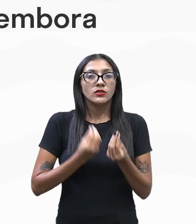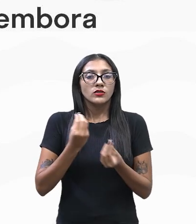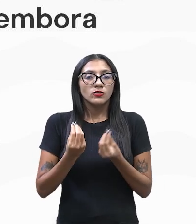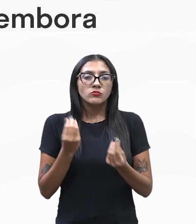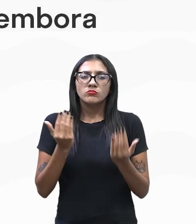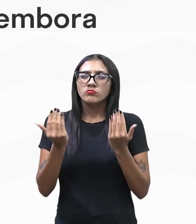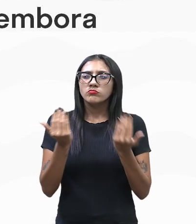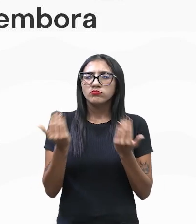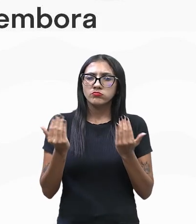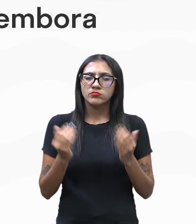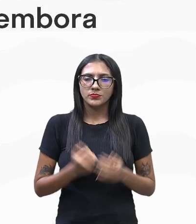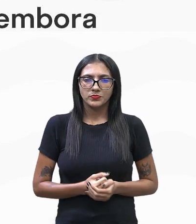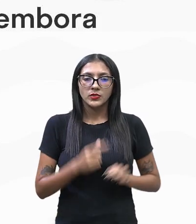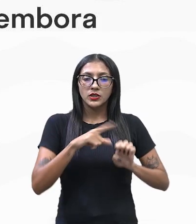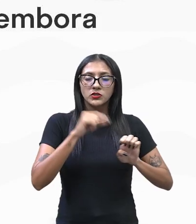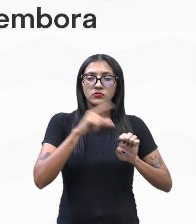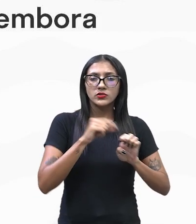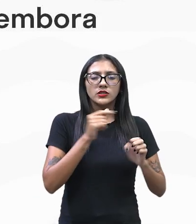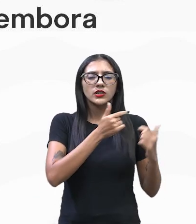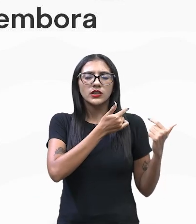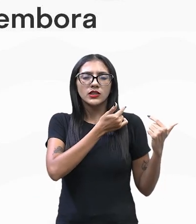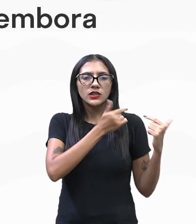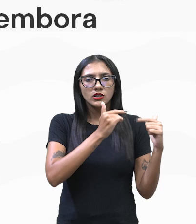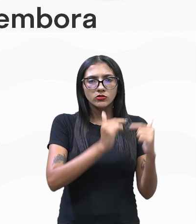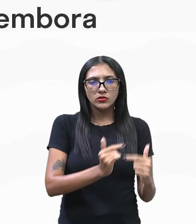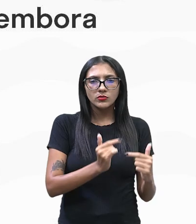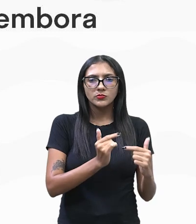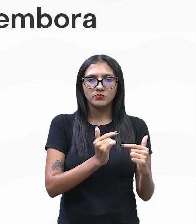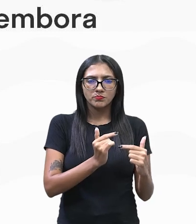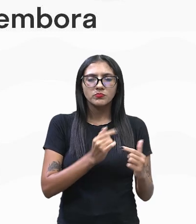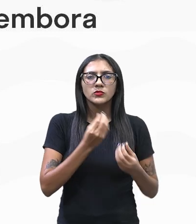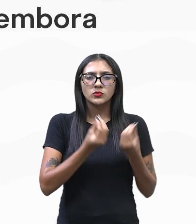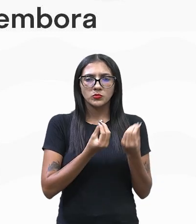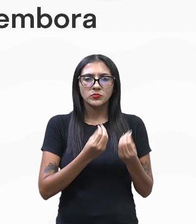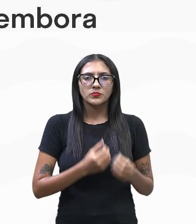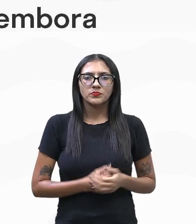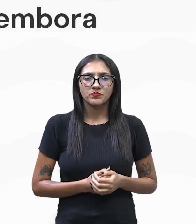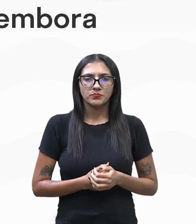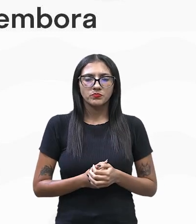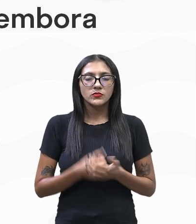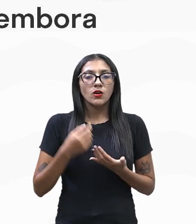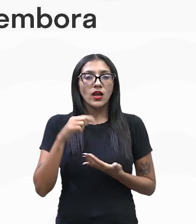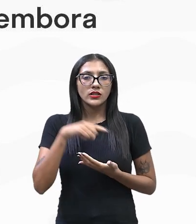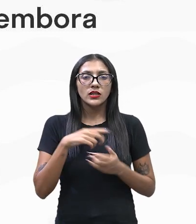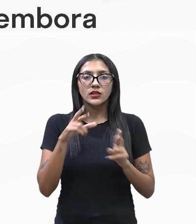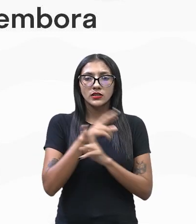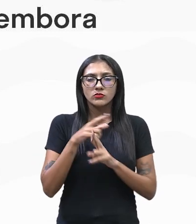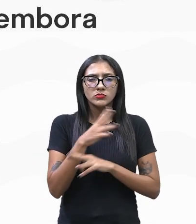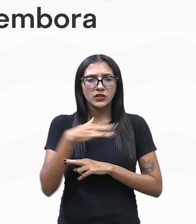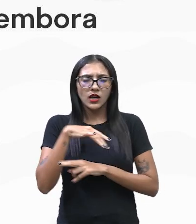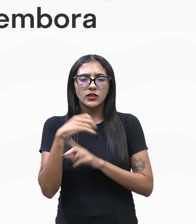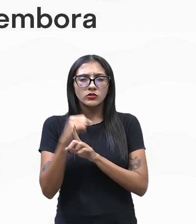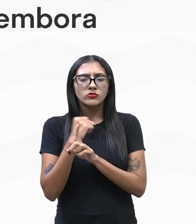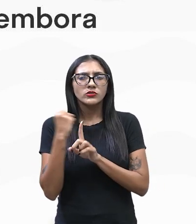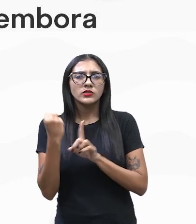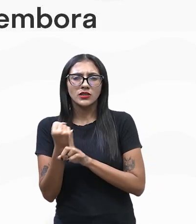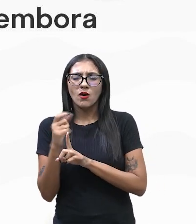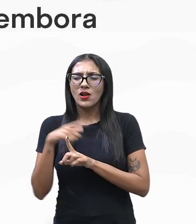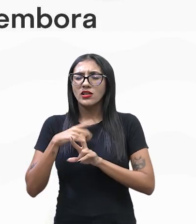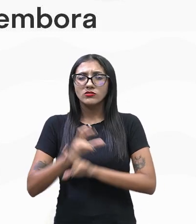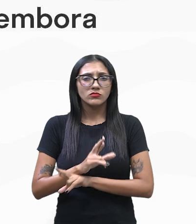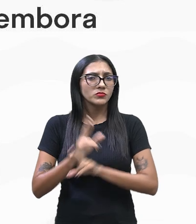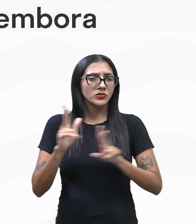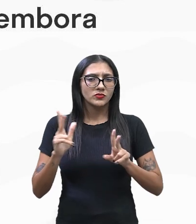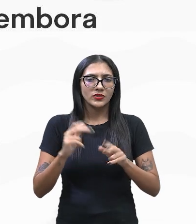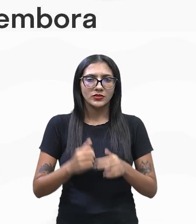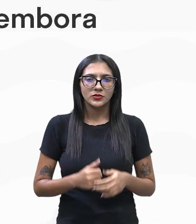do empreendedorismo tradicional? Então, como o empreendedorismo de impacto social vai se diferenciar do tradicional?